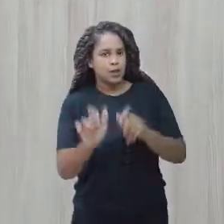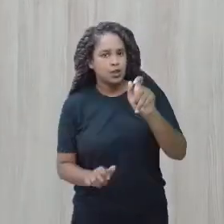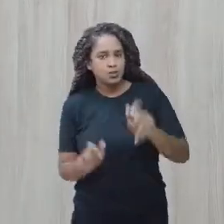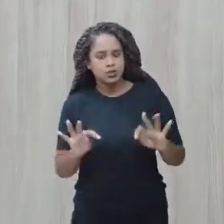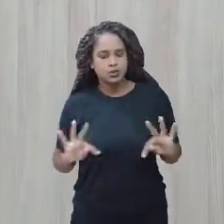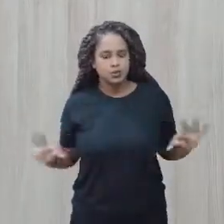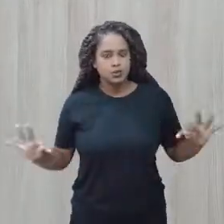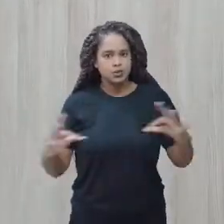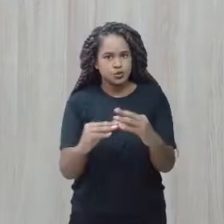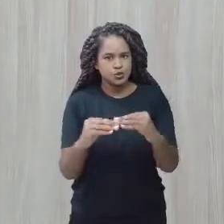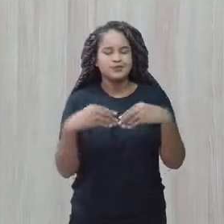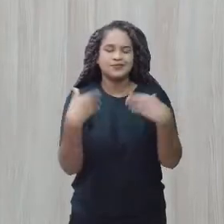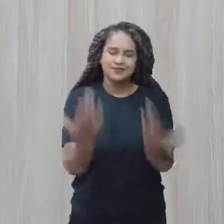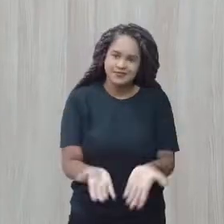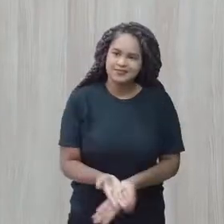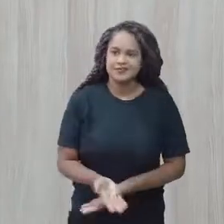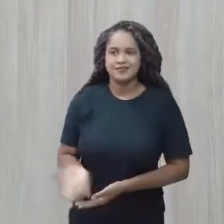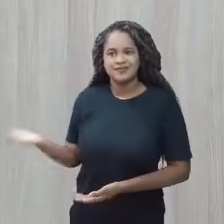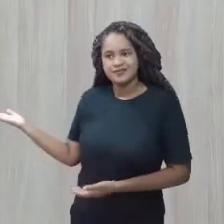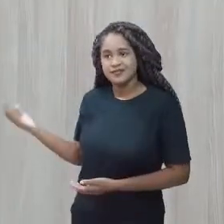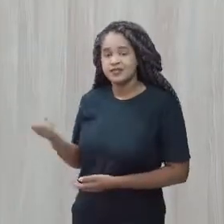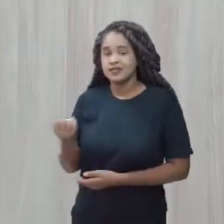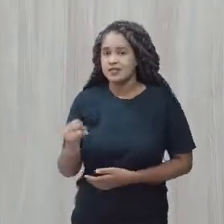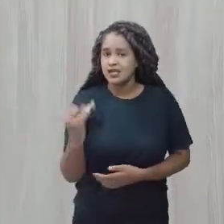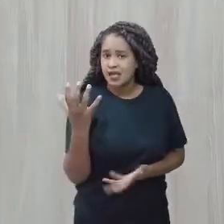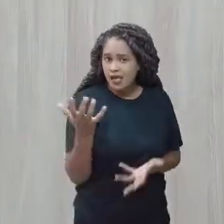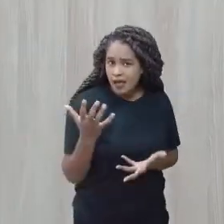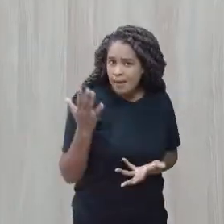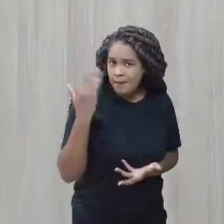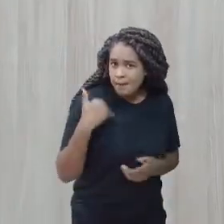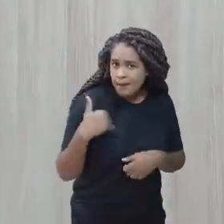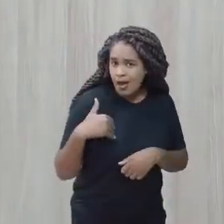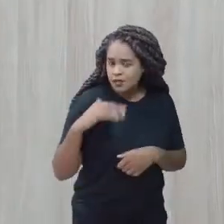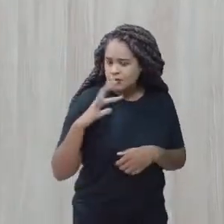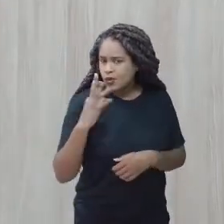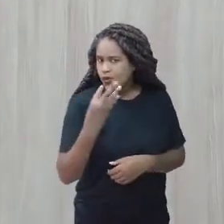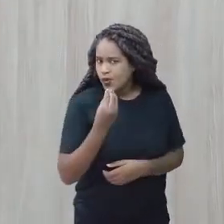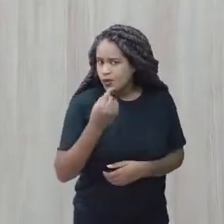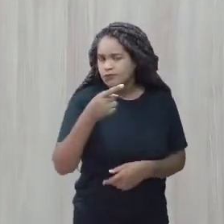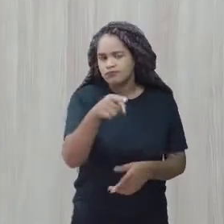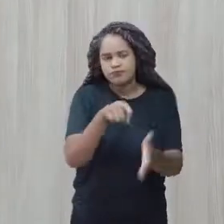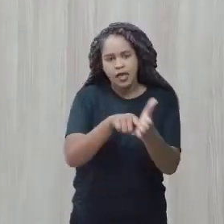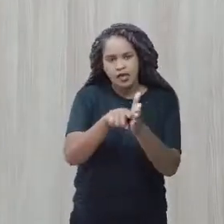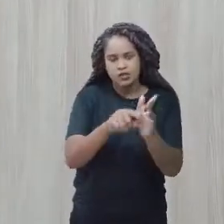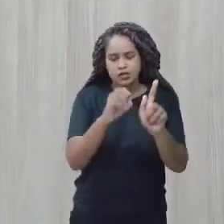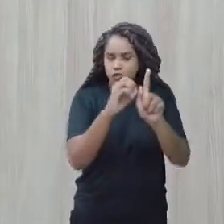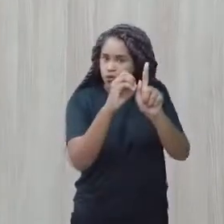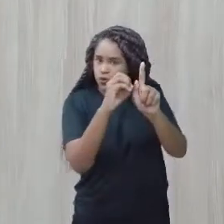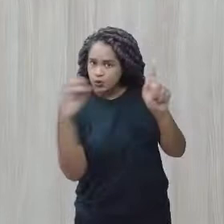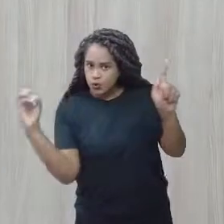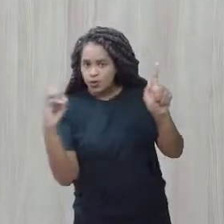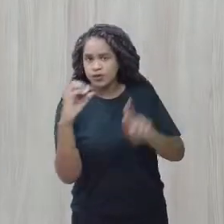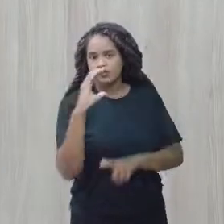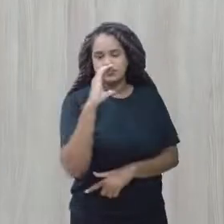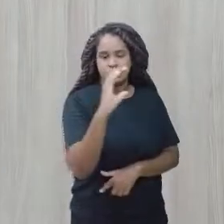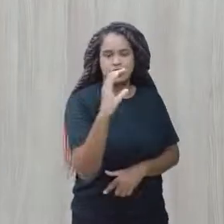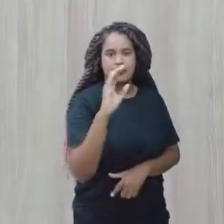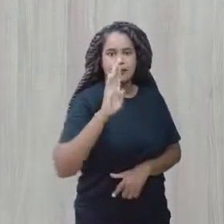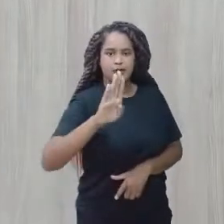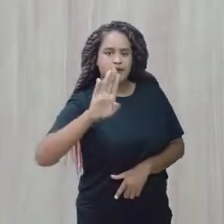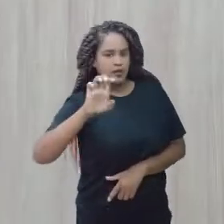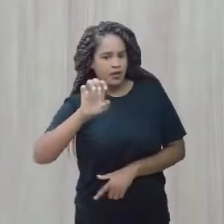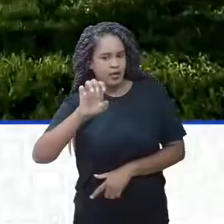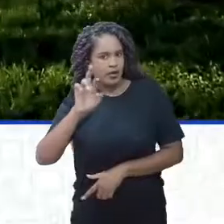tudo bonitinho. Então, se liga aí, se você quiser saber mais, joga lá no Google